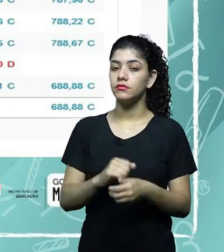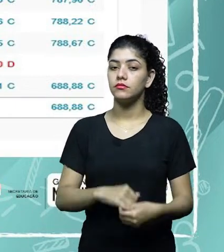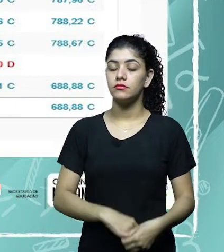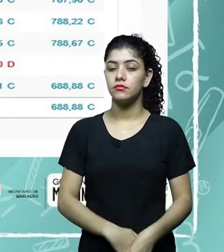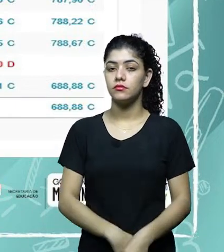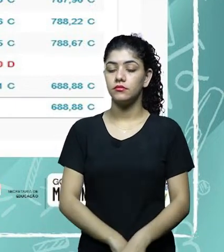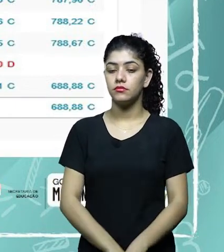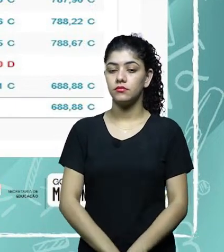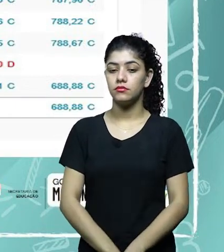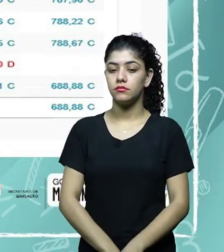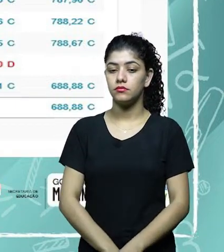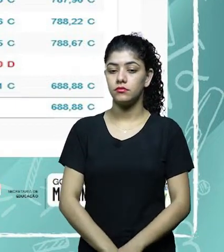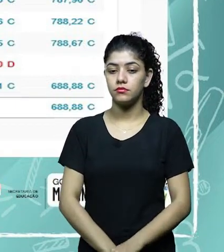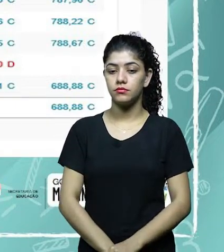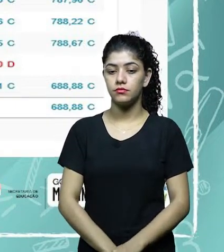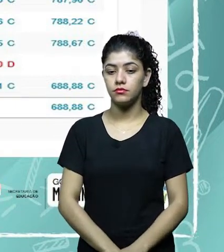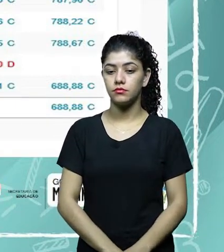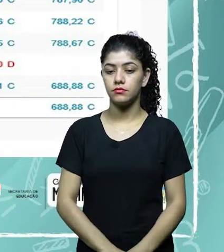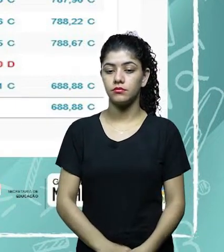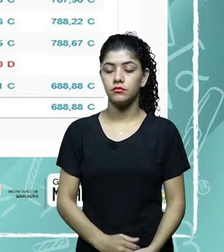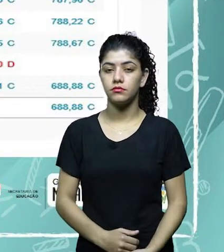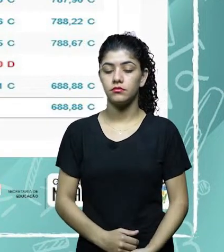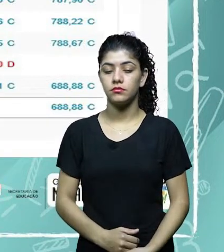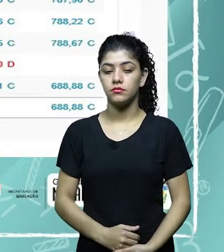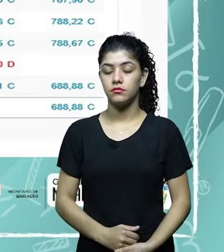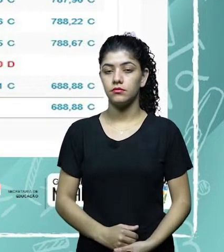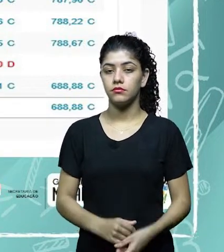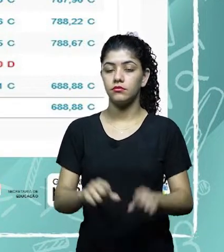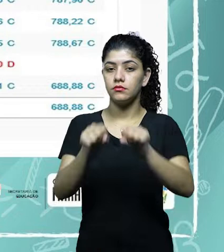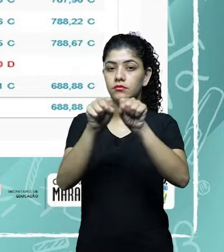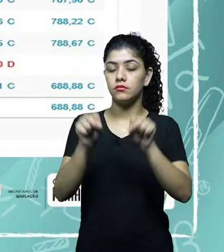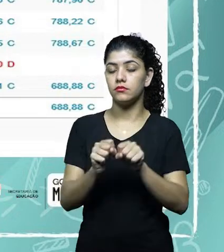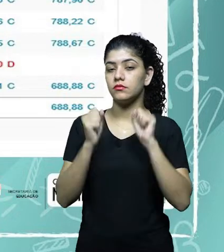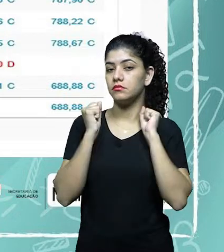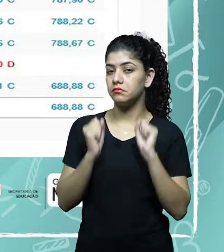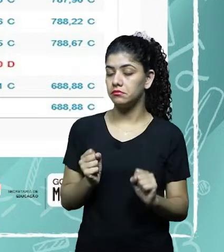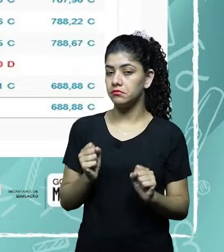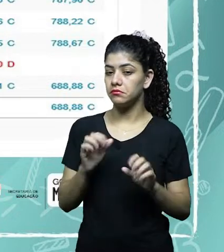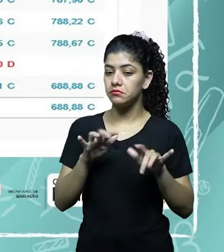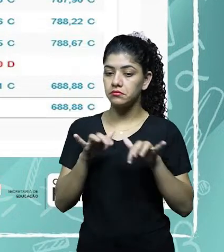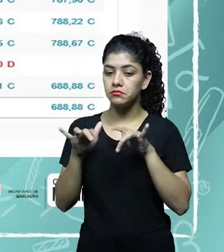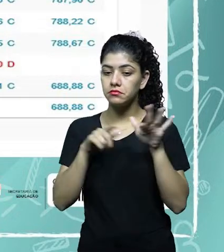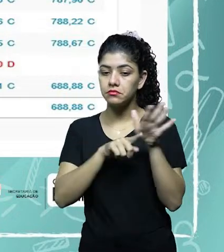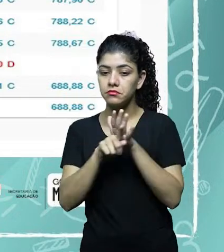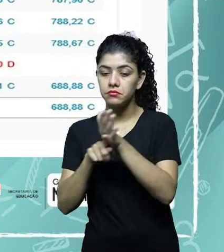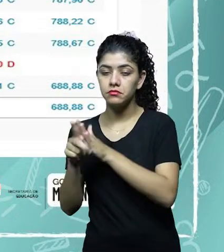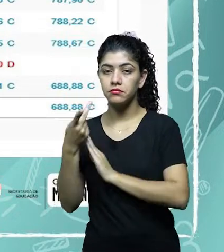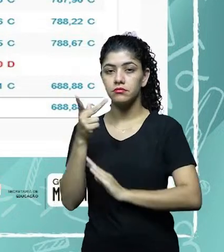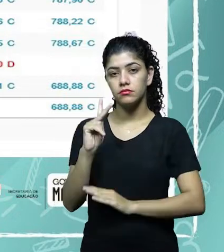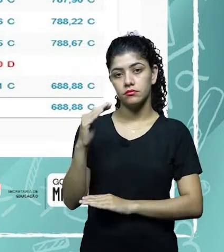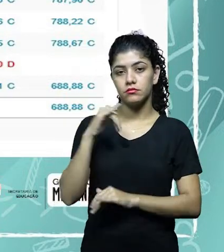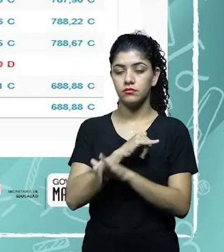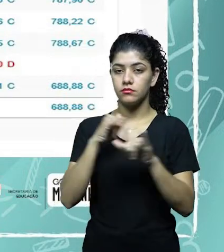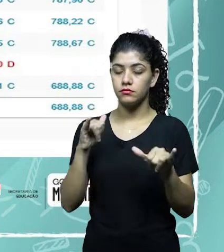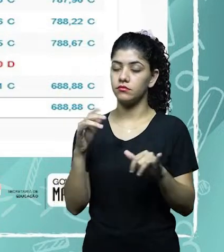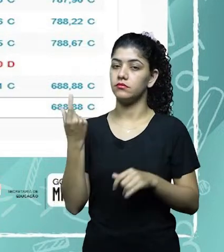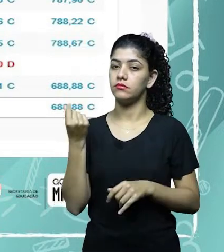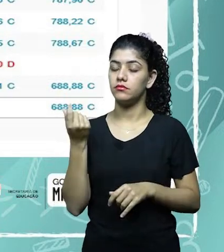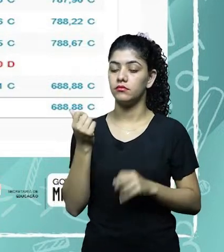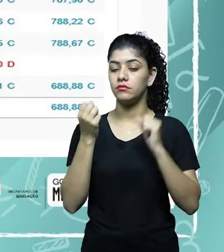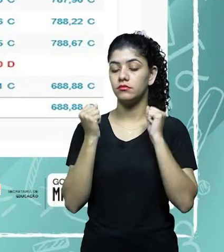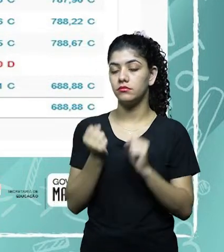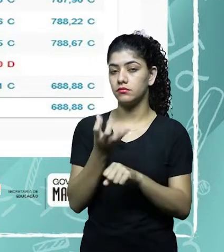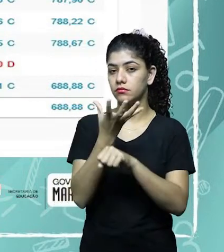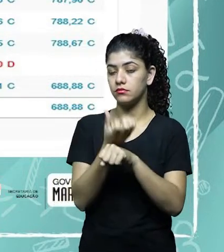sistema digital, né? No caso, um sistema onde você pode acessar suas informações financeiras. Um sistema bancário desse que a